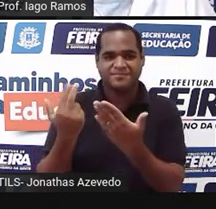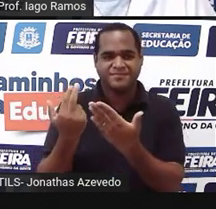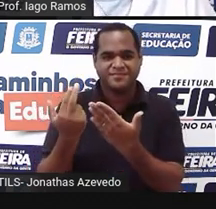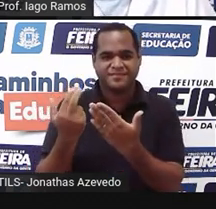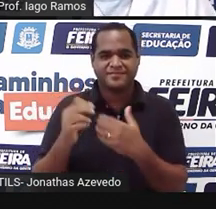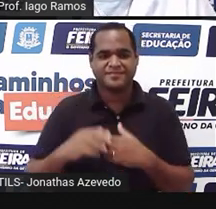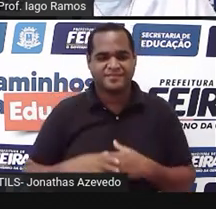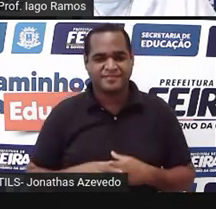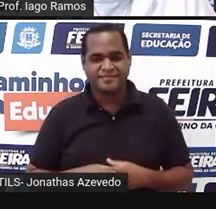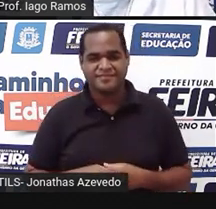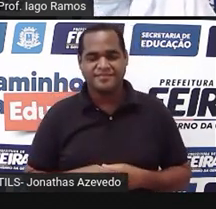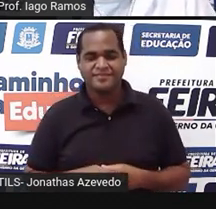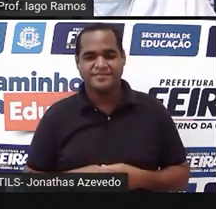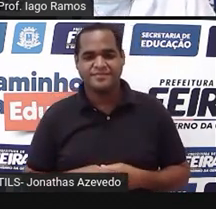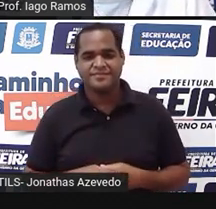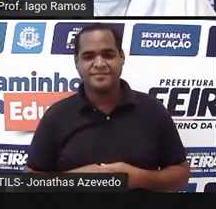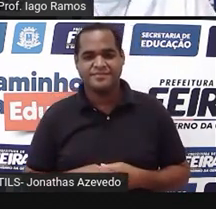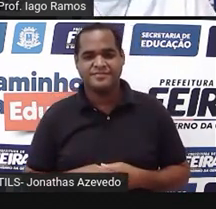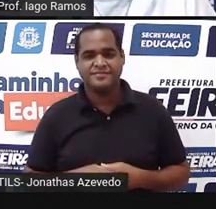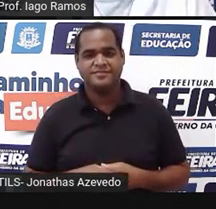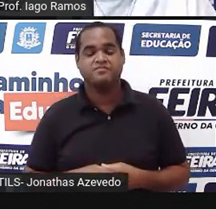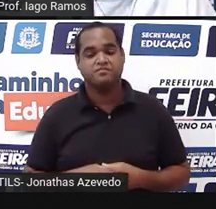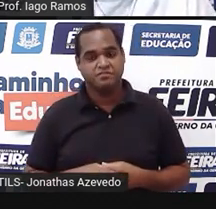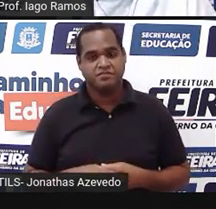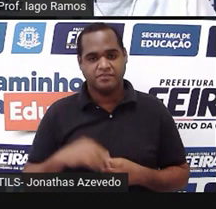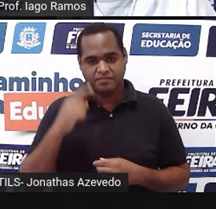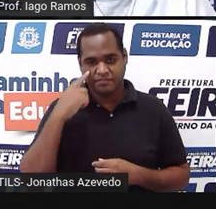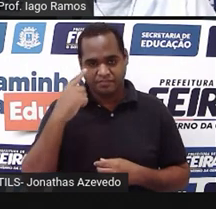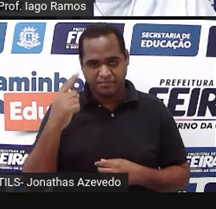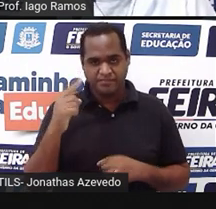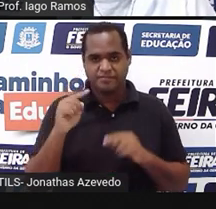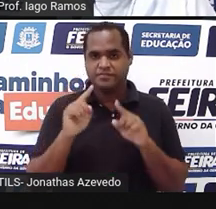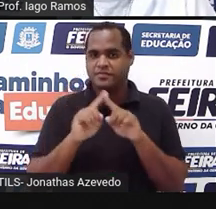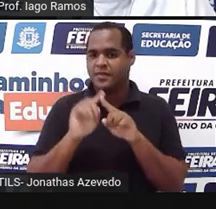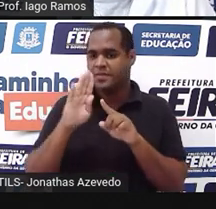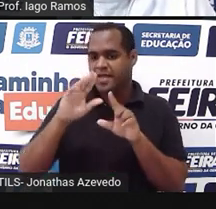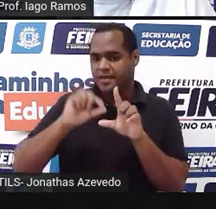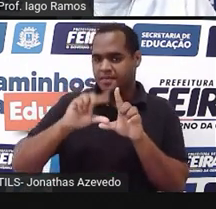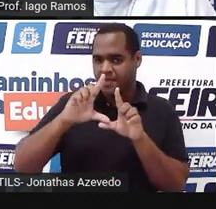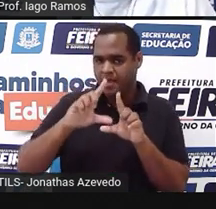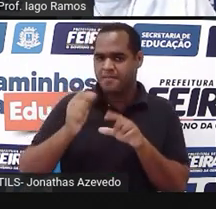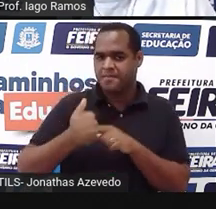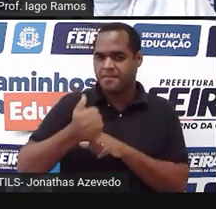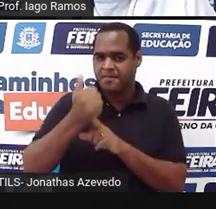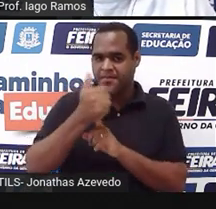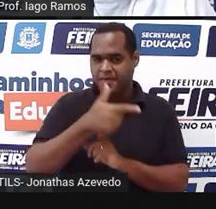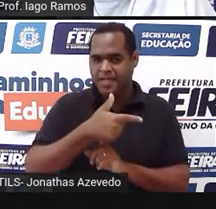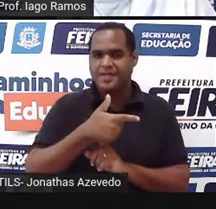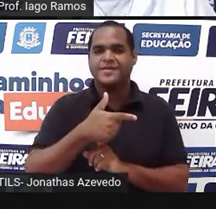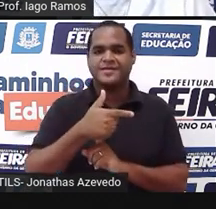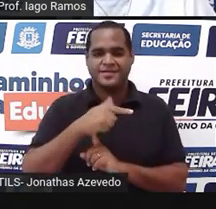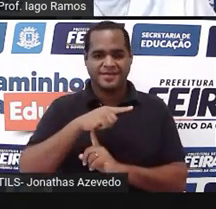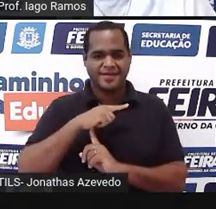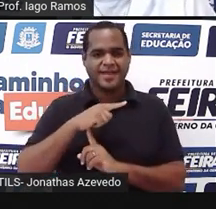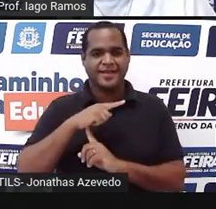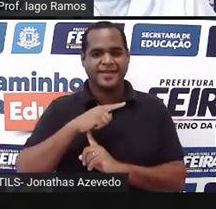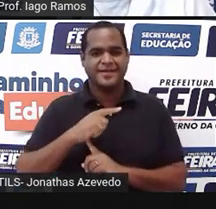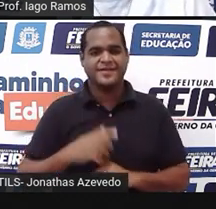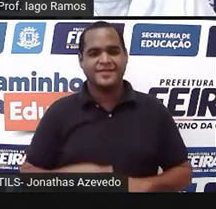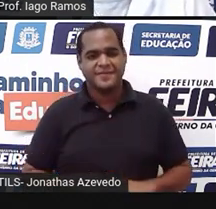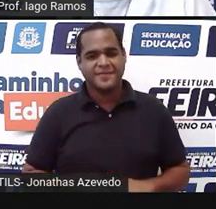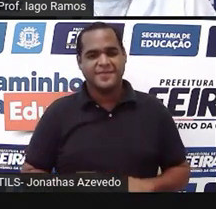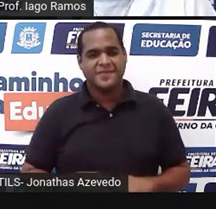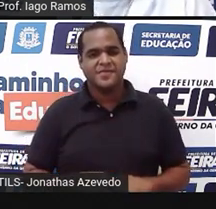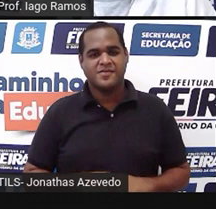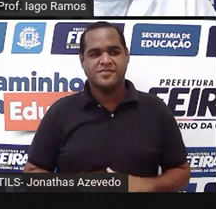mas B minúsculo vezes H / 2 b maiúsculo é a base maior é o b maiúsculo bom